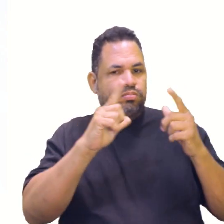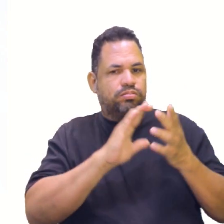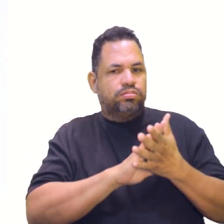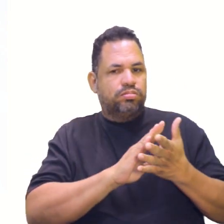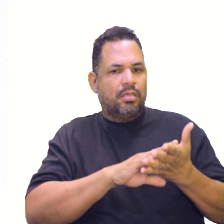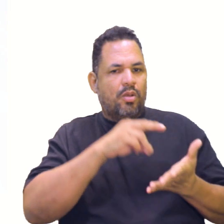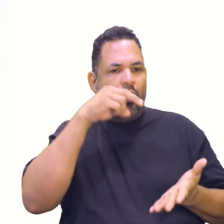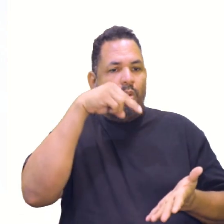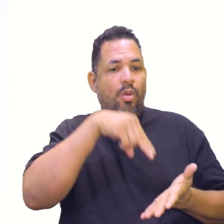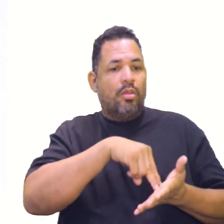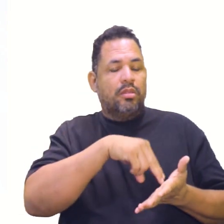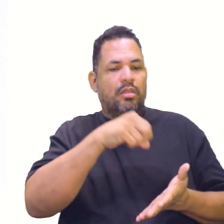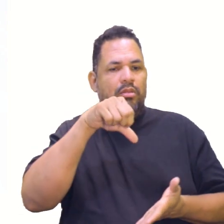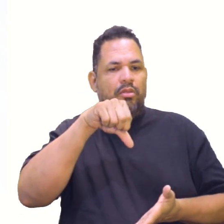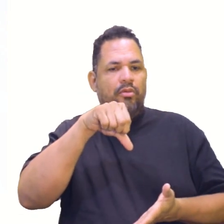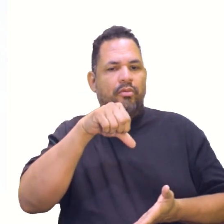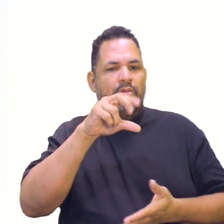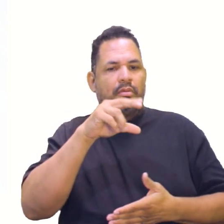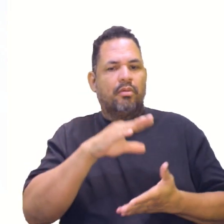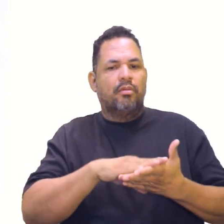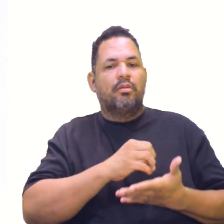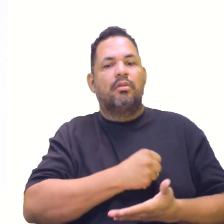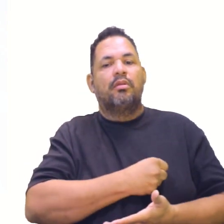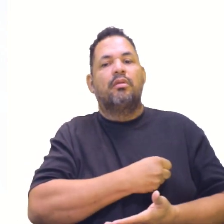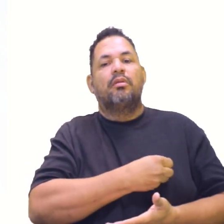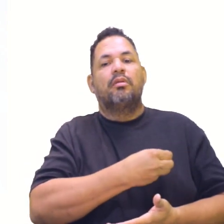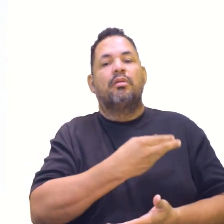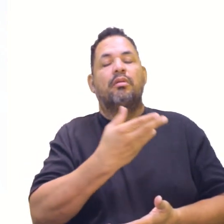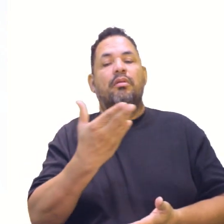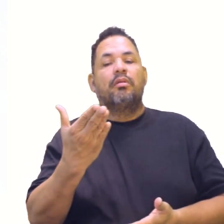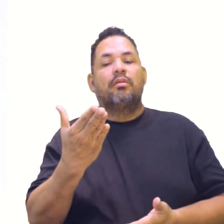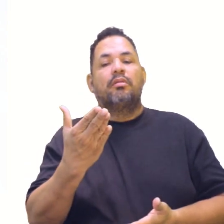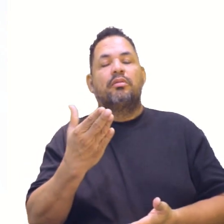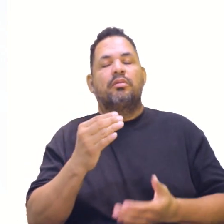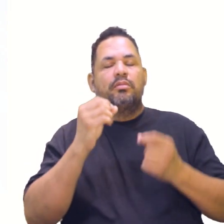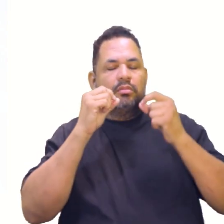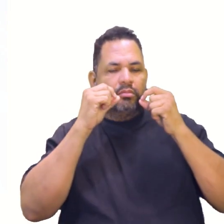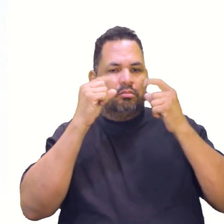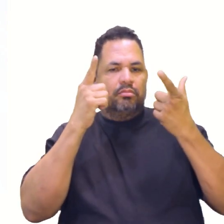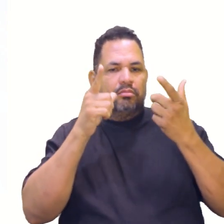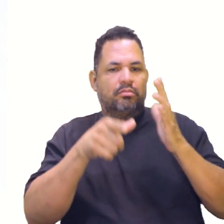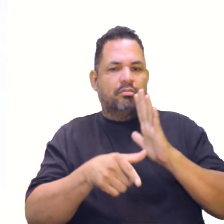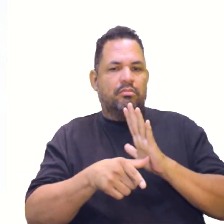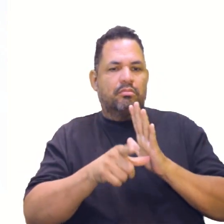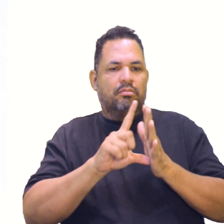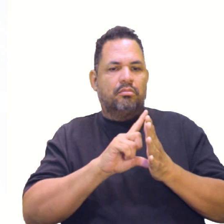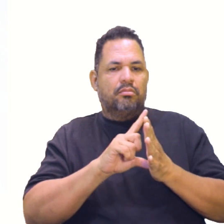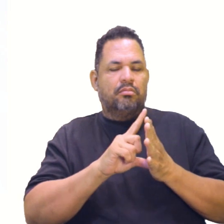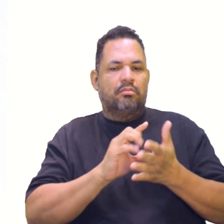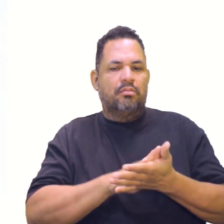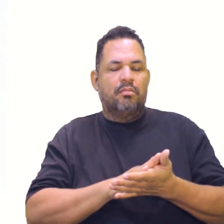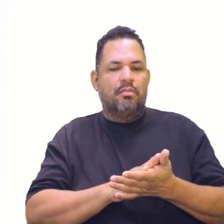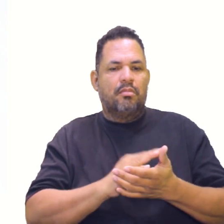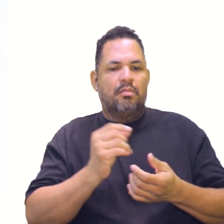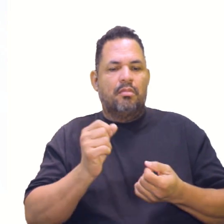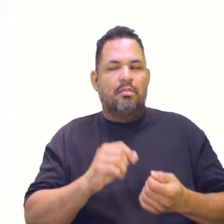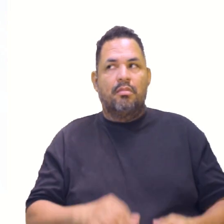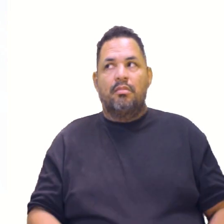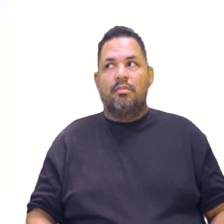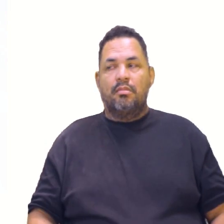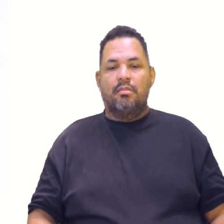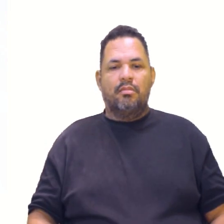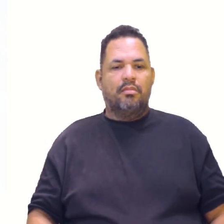despertar às 9 da manhã. Quantas horas dormi antes do despertador tocar? Lembrando que isso aqui não é